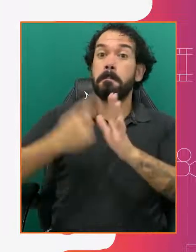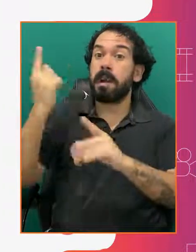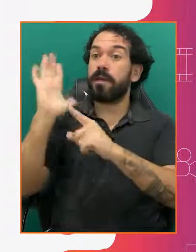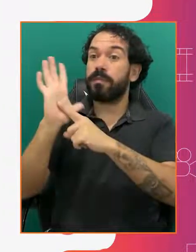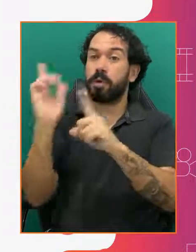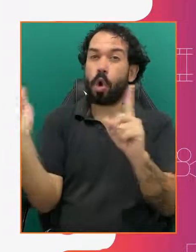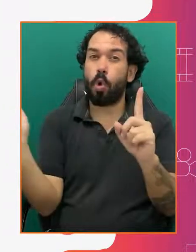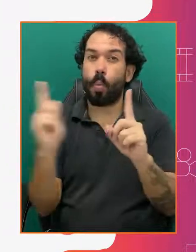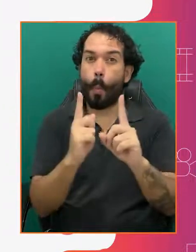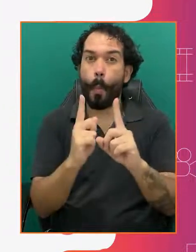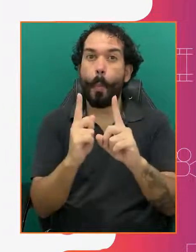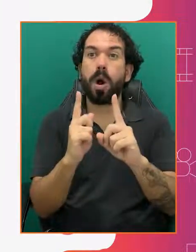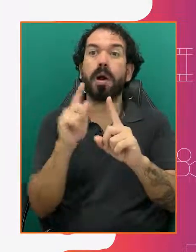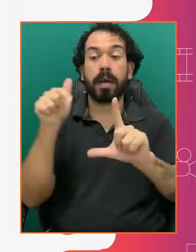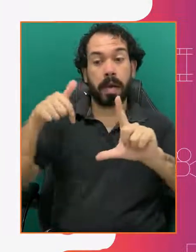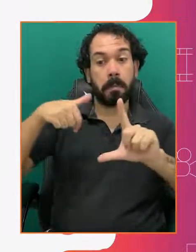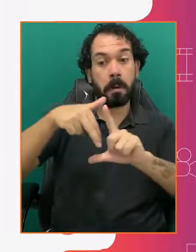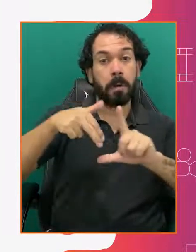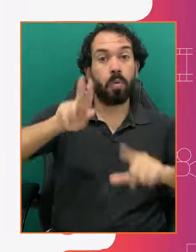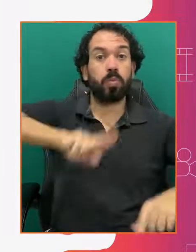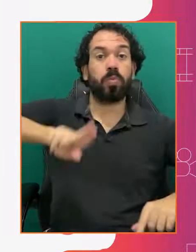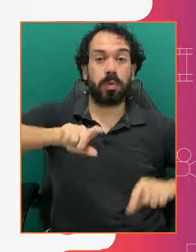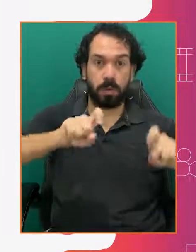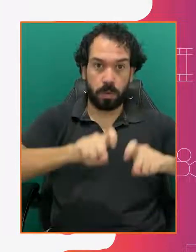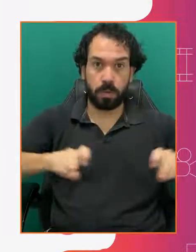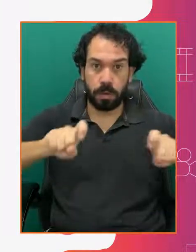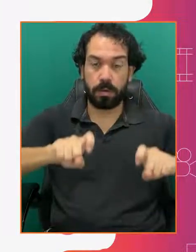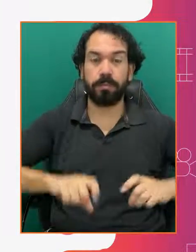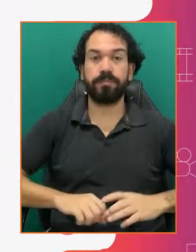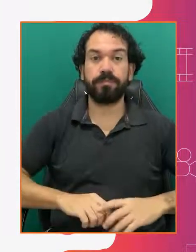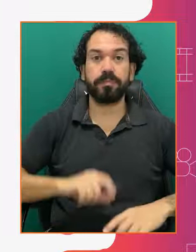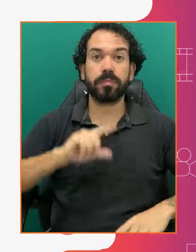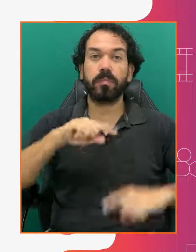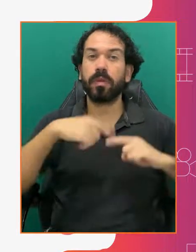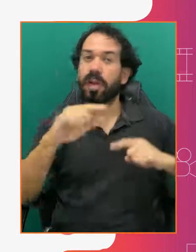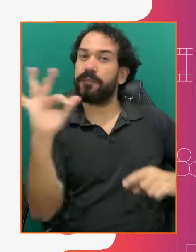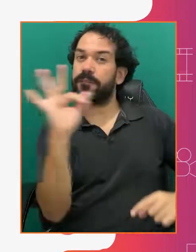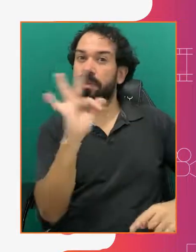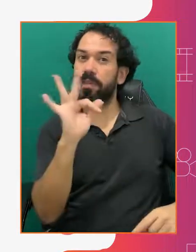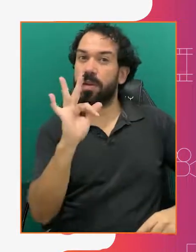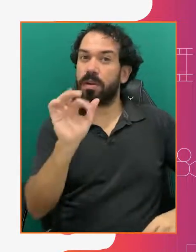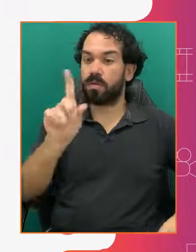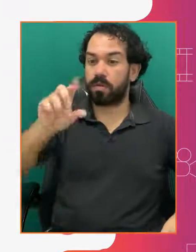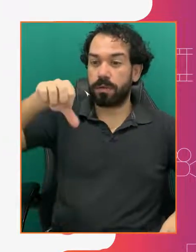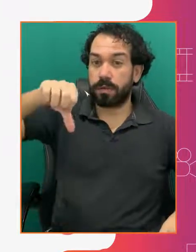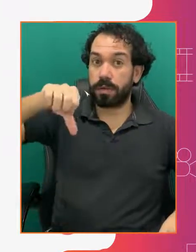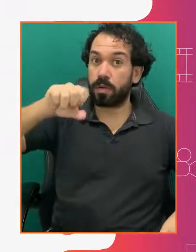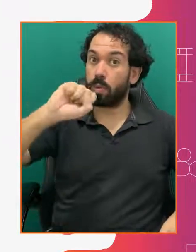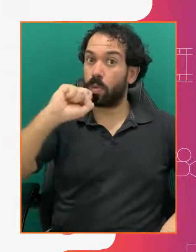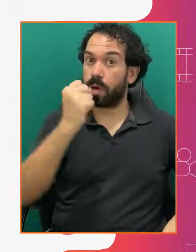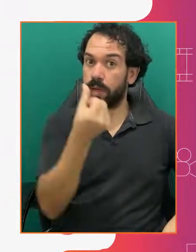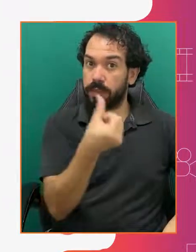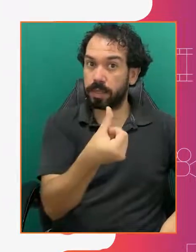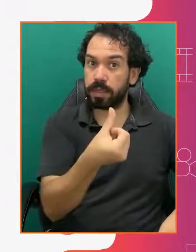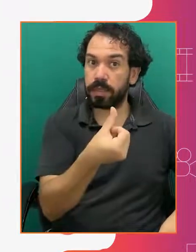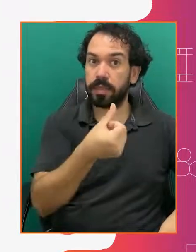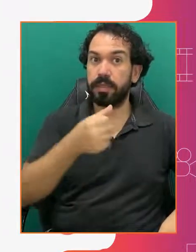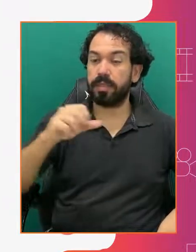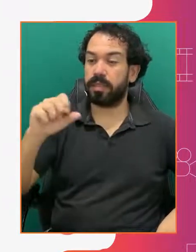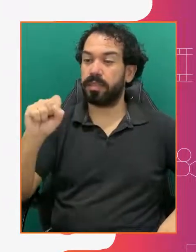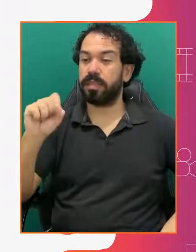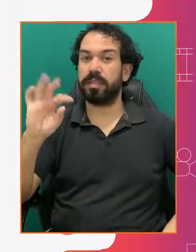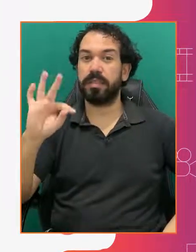primeiro curta-metragem em animação computadorizada. Em fevereiro de 1986,